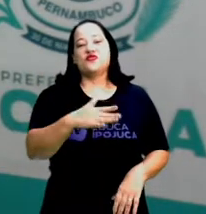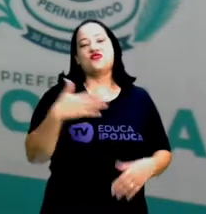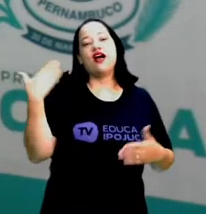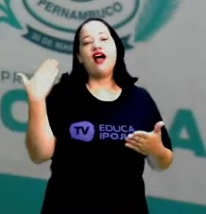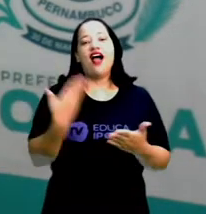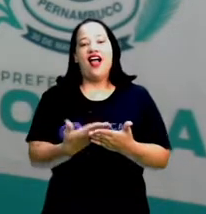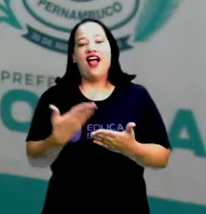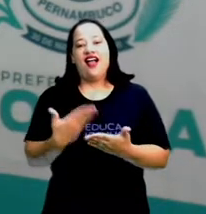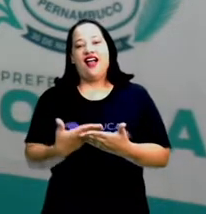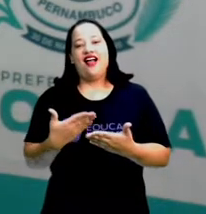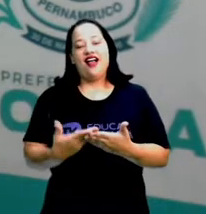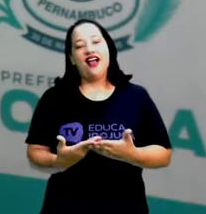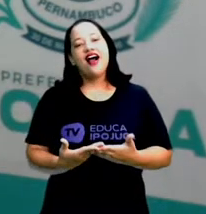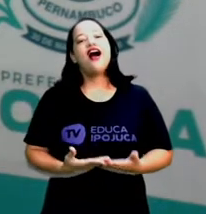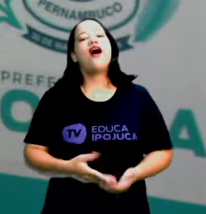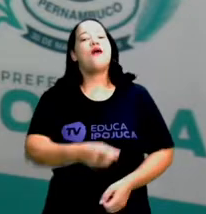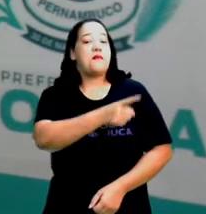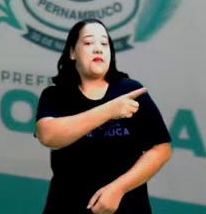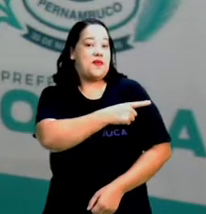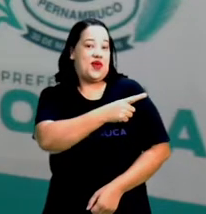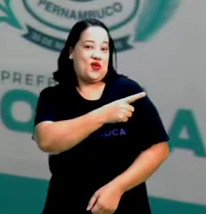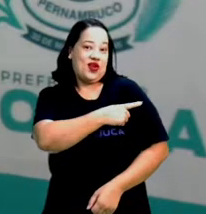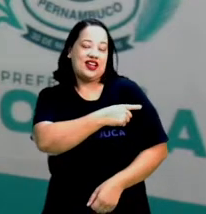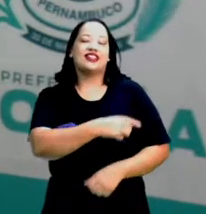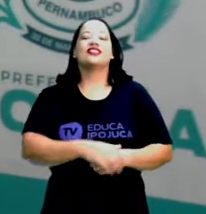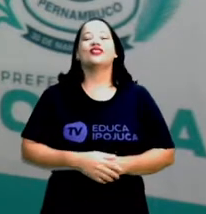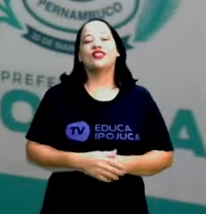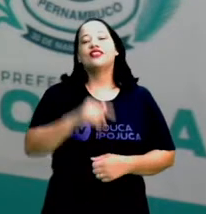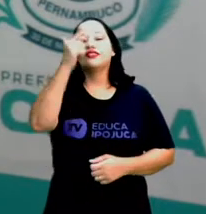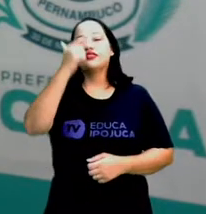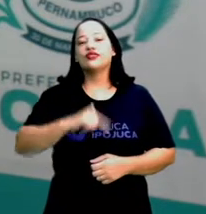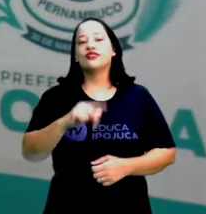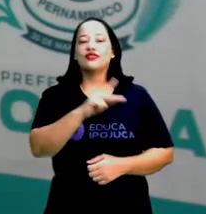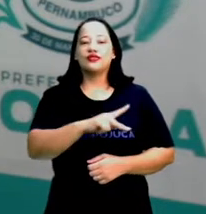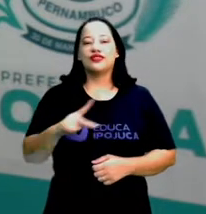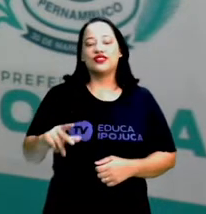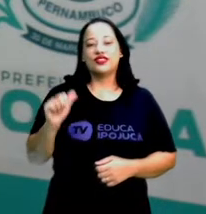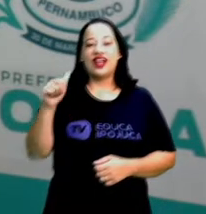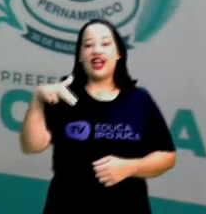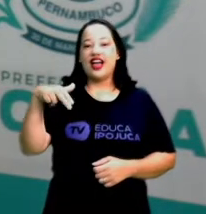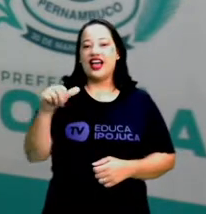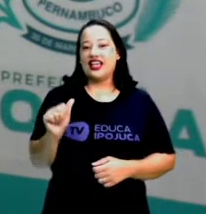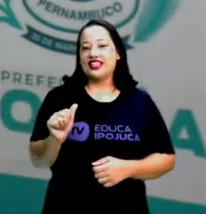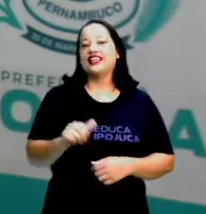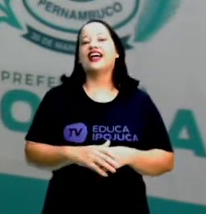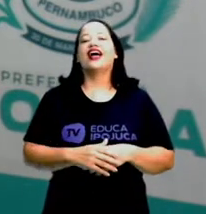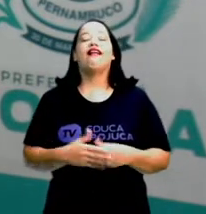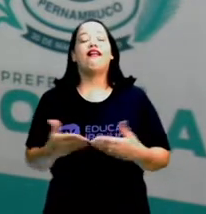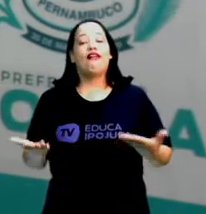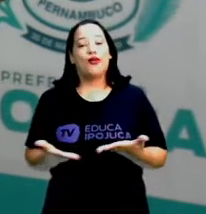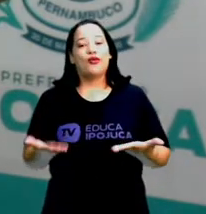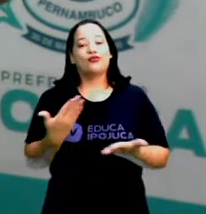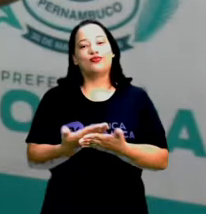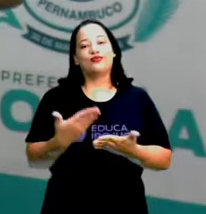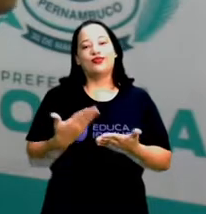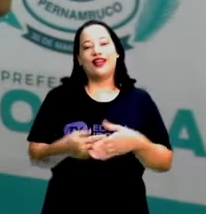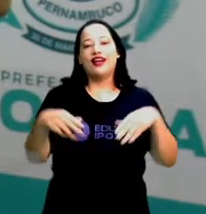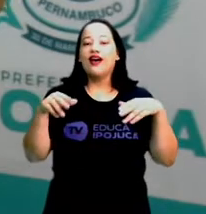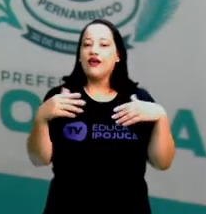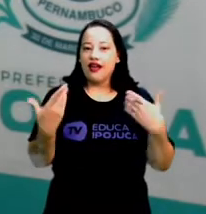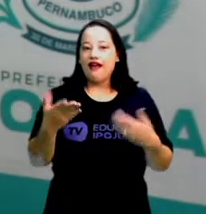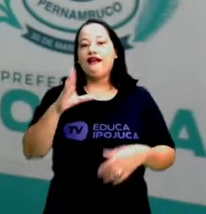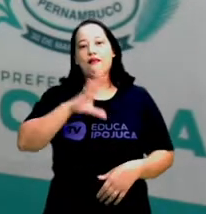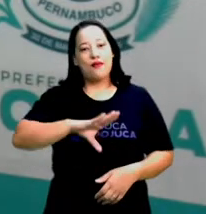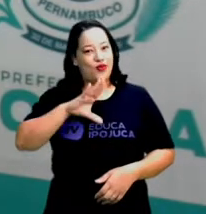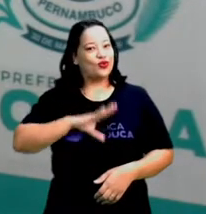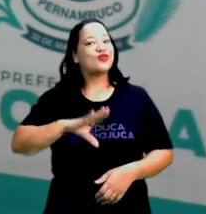mais uma aula para os alunos do primeiro ano. Eu sou a professora Ana e hoje na nossa aula de língua